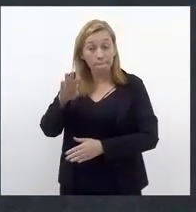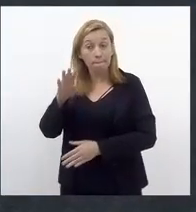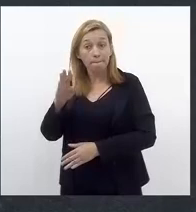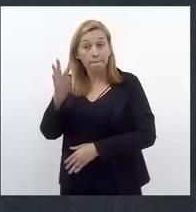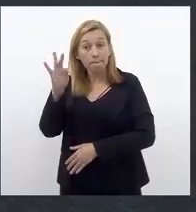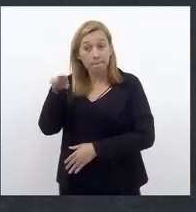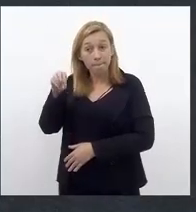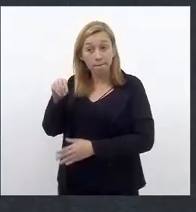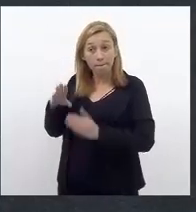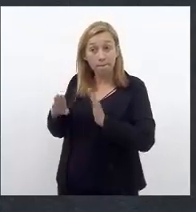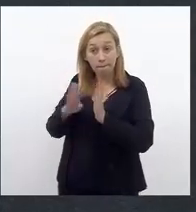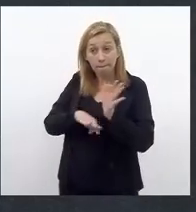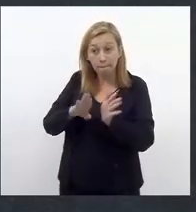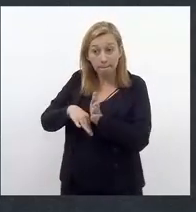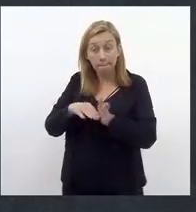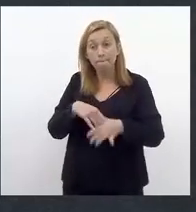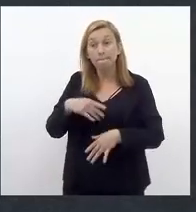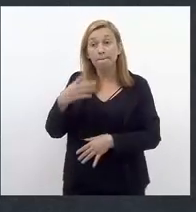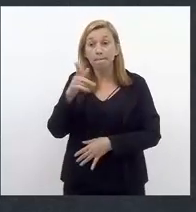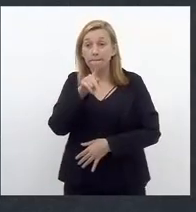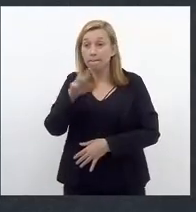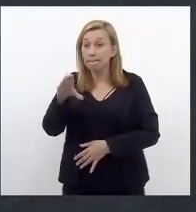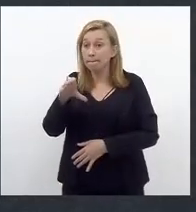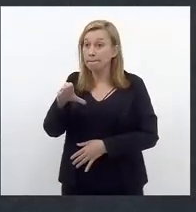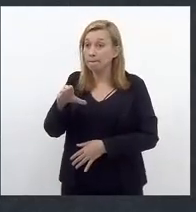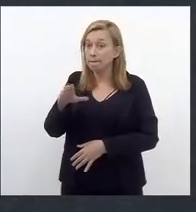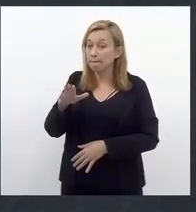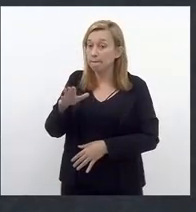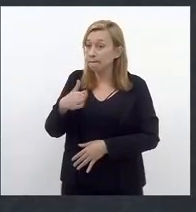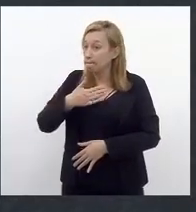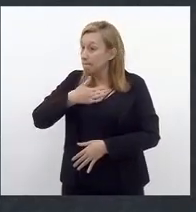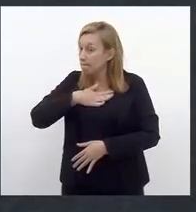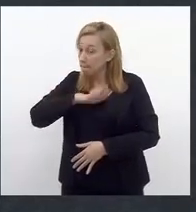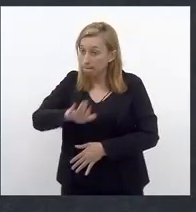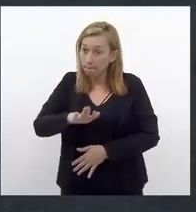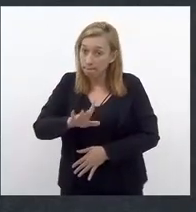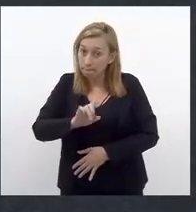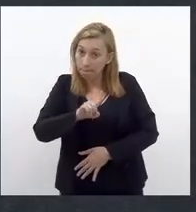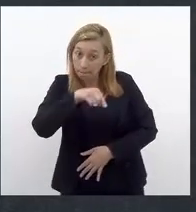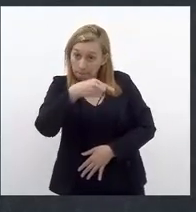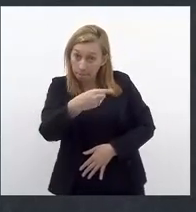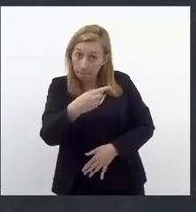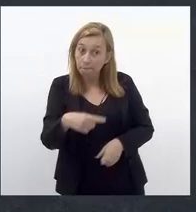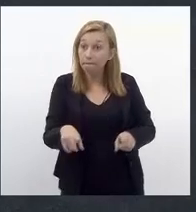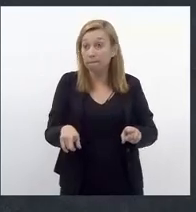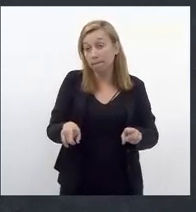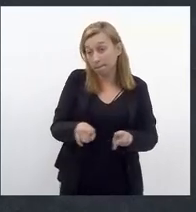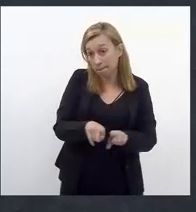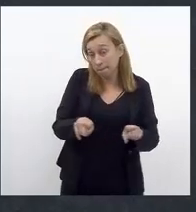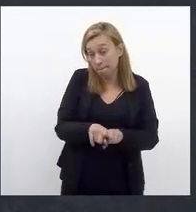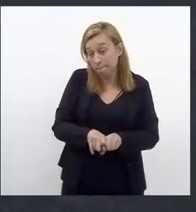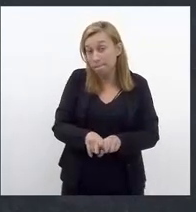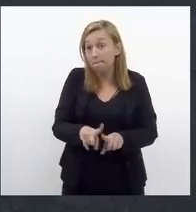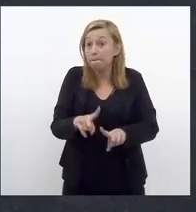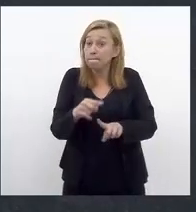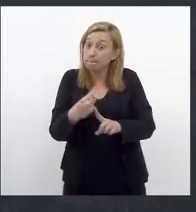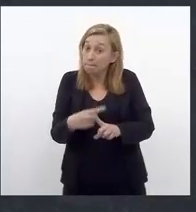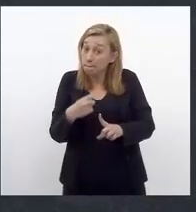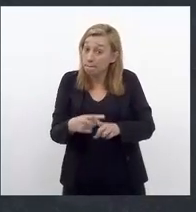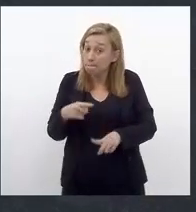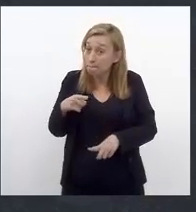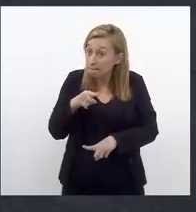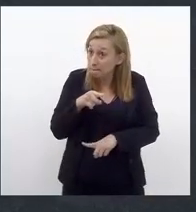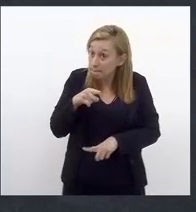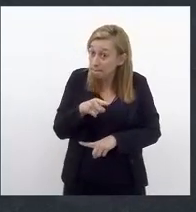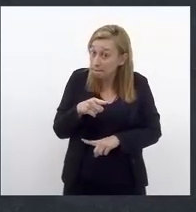gastos é o PL que eu mais abomino entre todos porque aquele